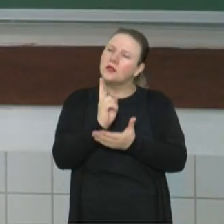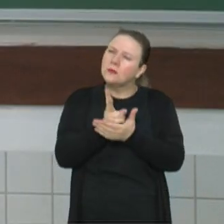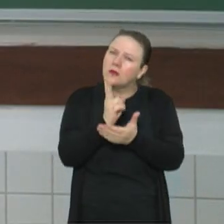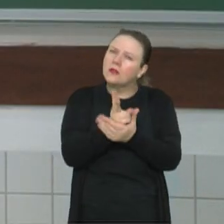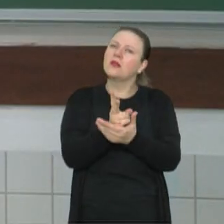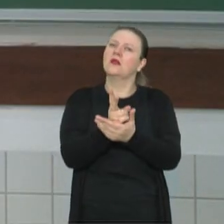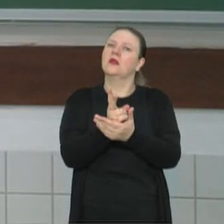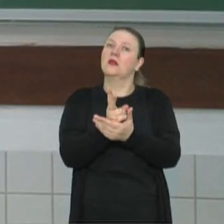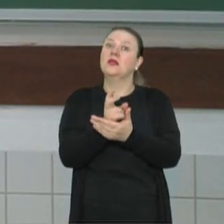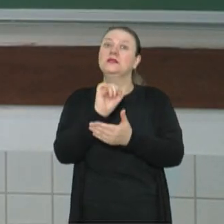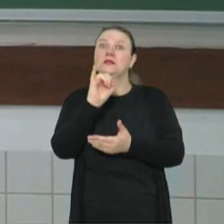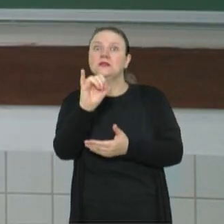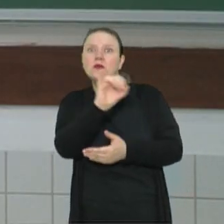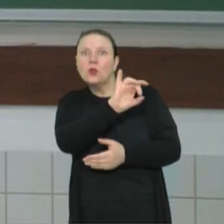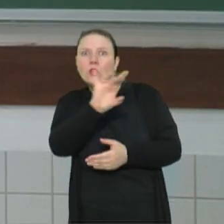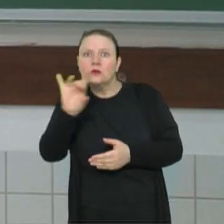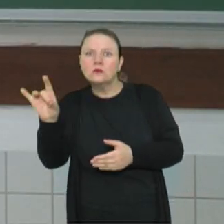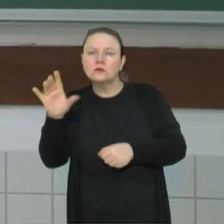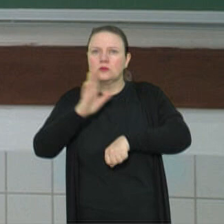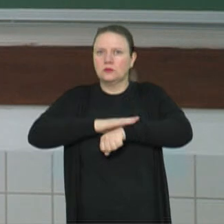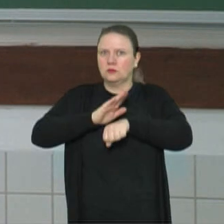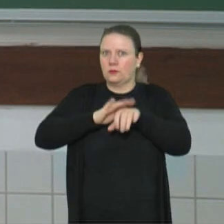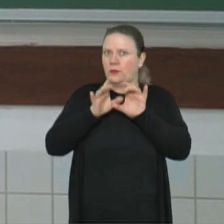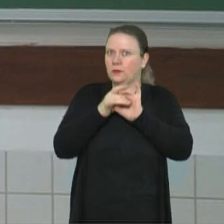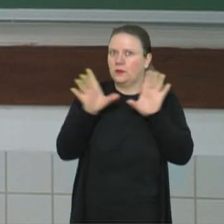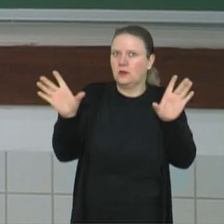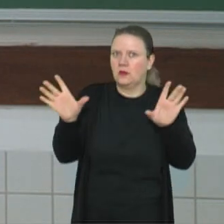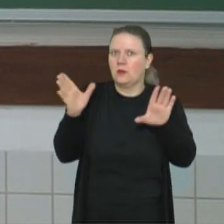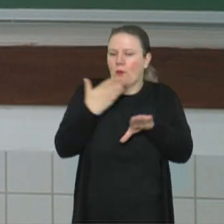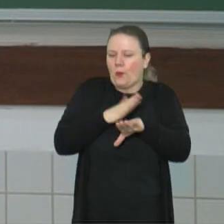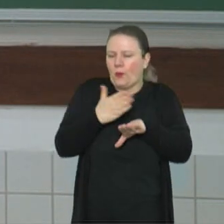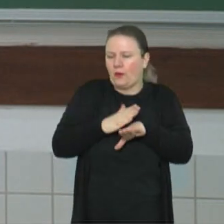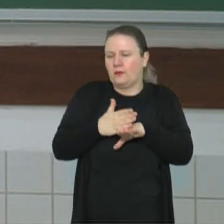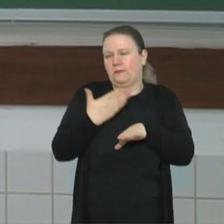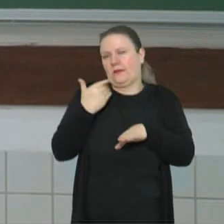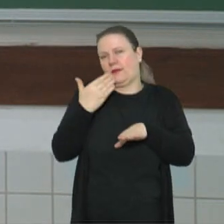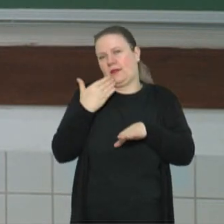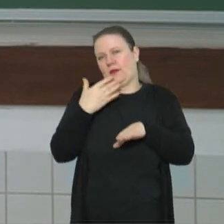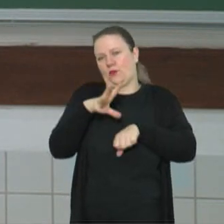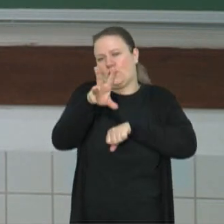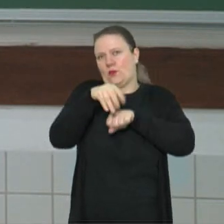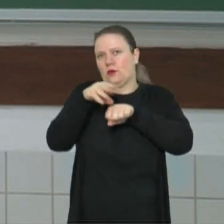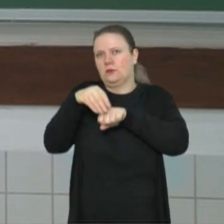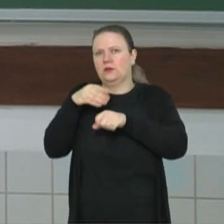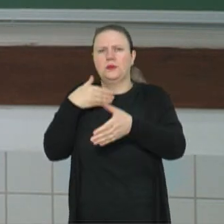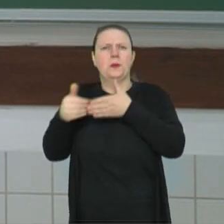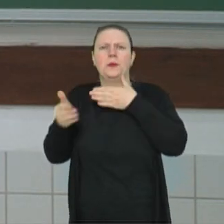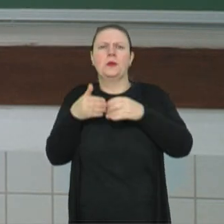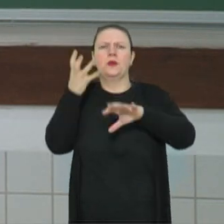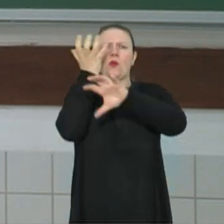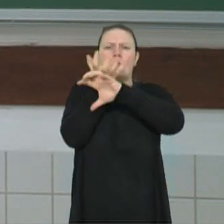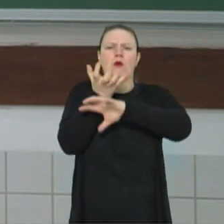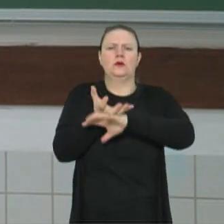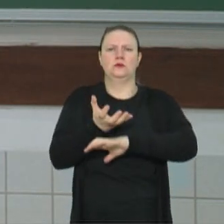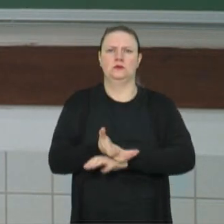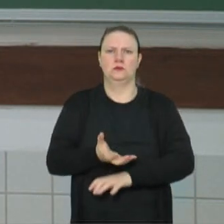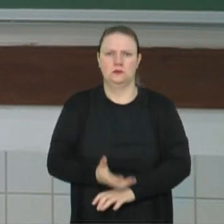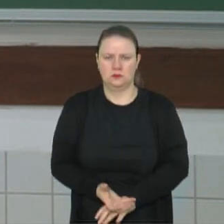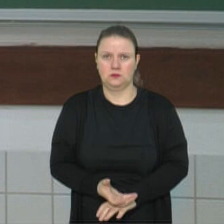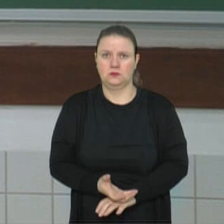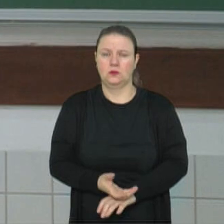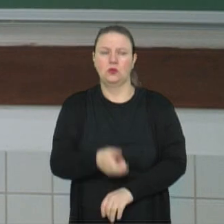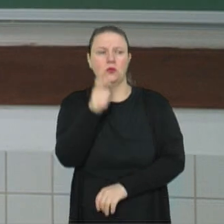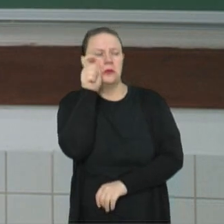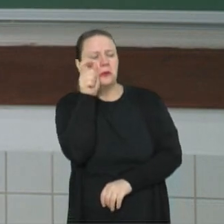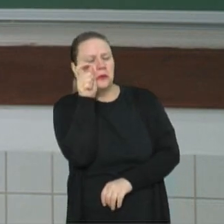tempinho, faz esses alongamentos para melhorar cada vez mais o aprendizado. Independente da disciplina que vocês estão assistindo